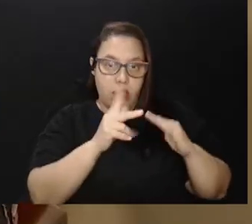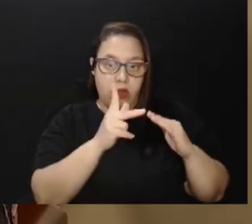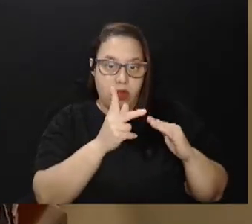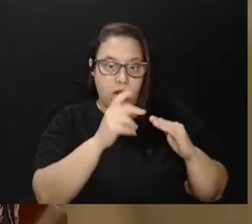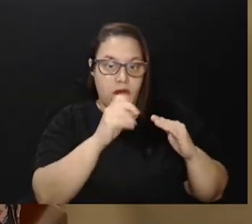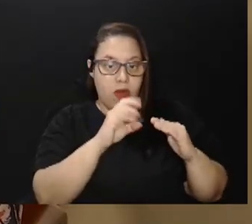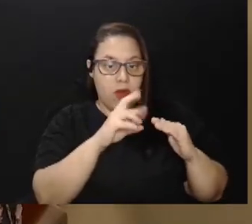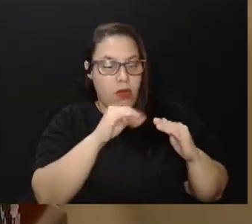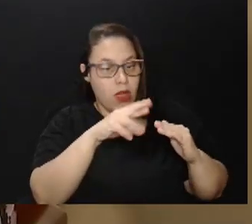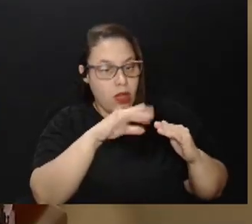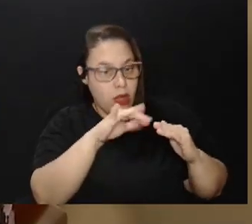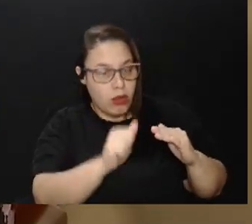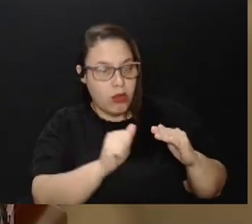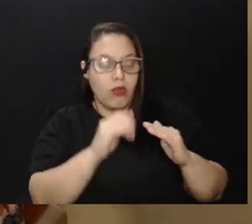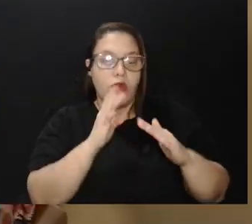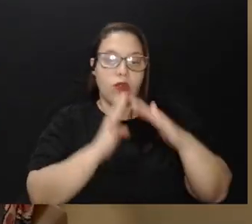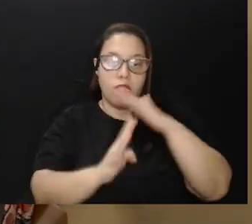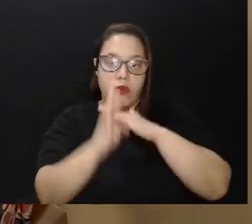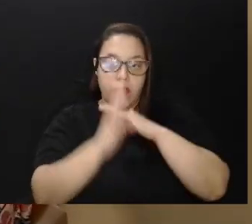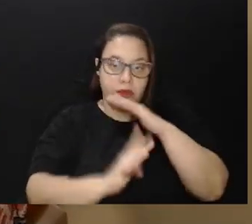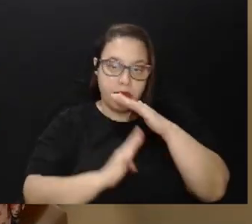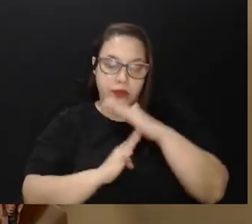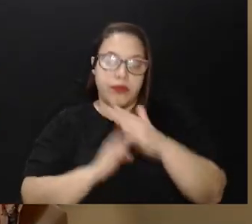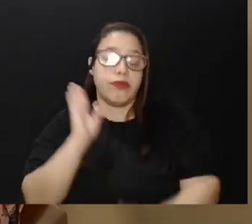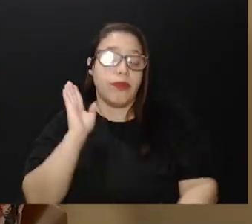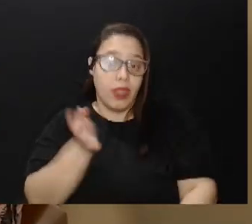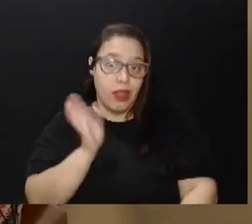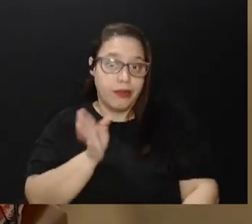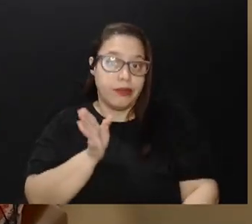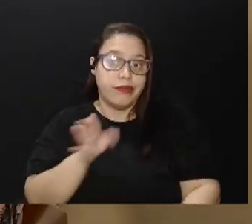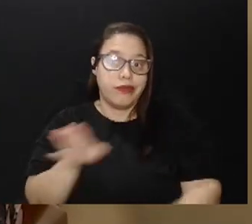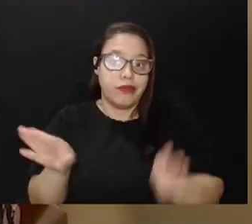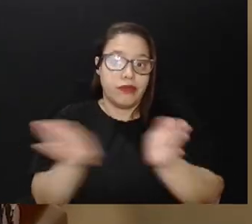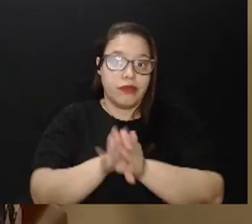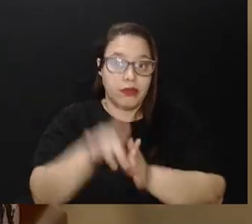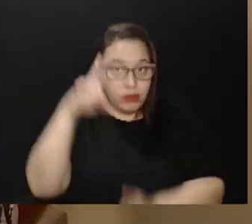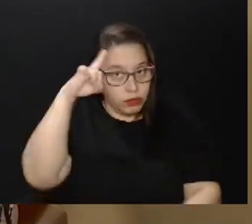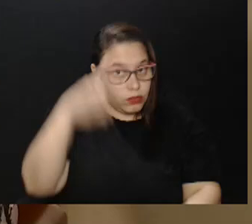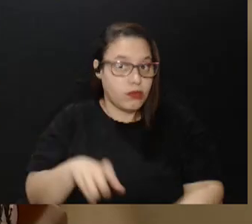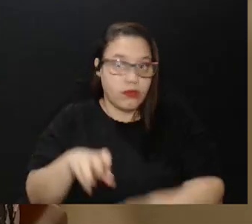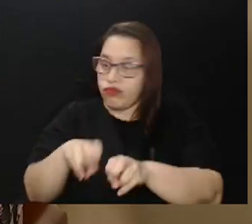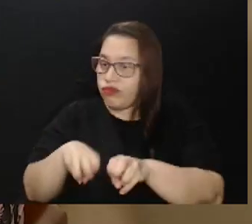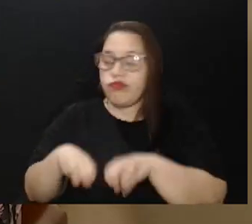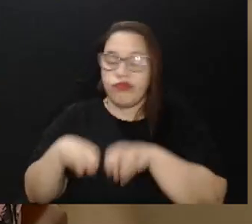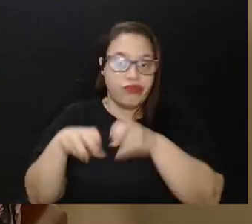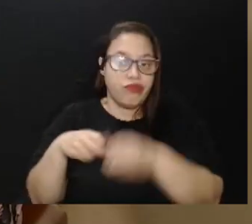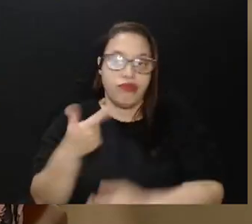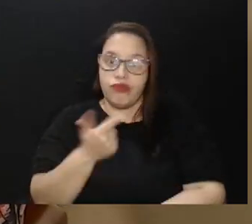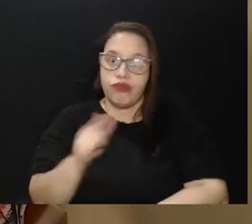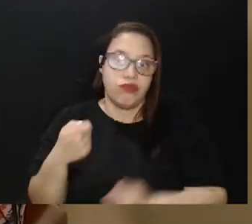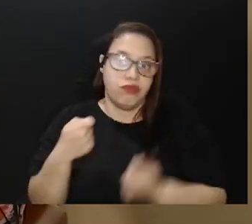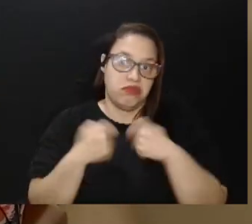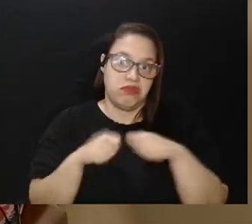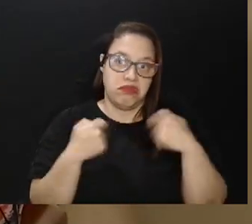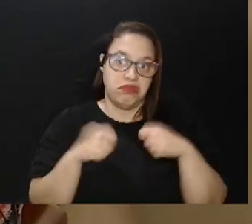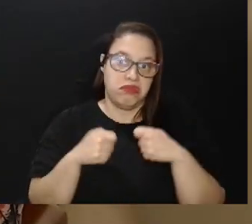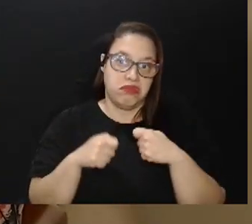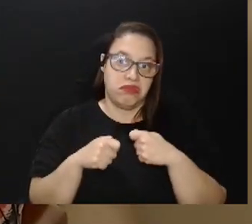já vinham direto para as fazendas, então não teve necessidade de